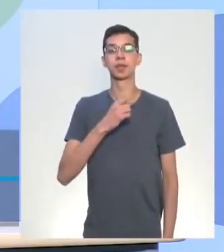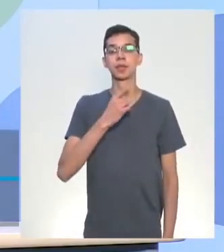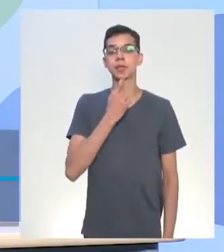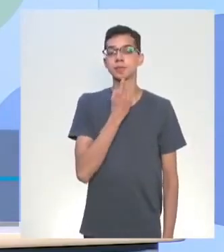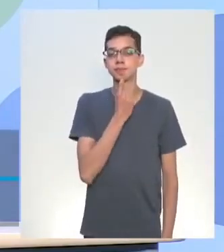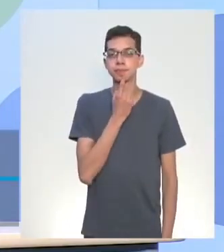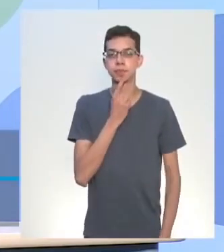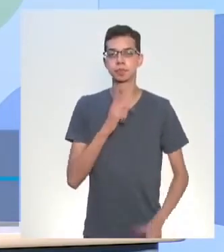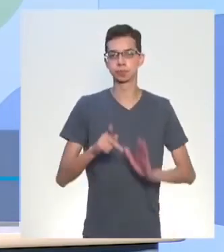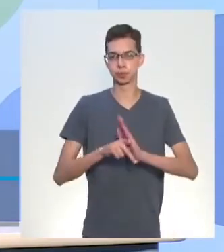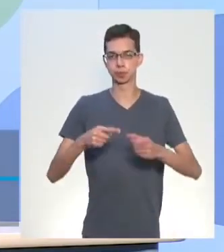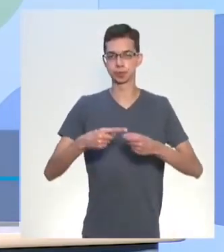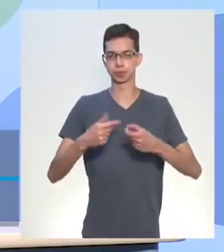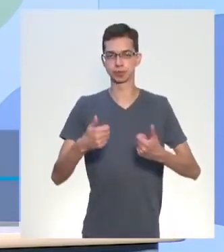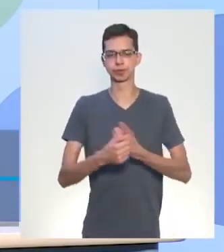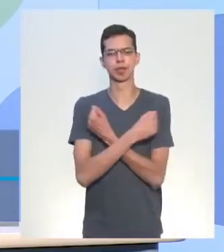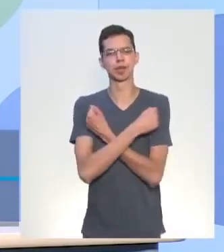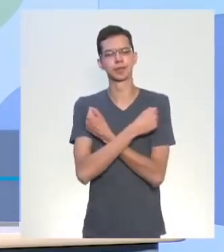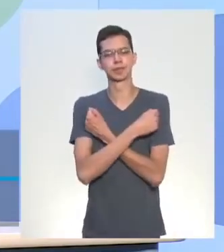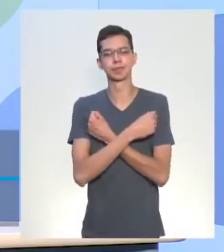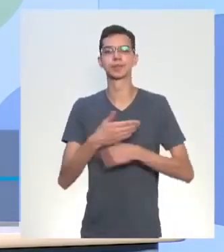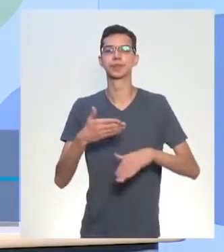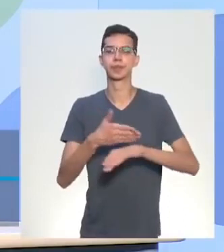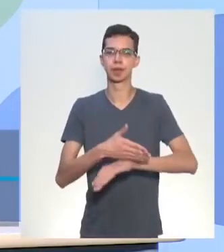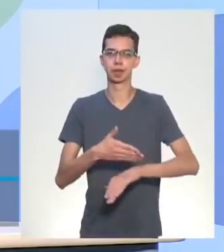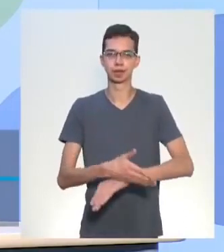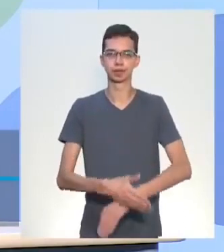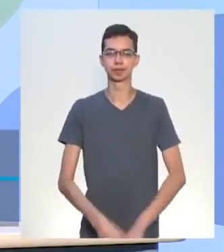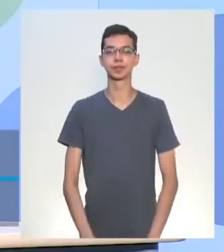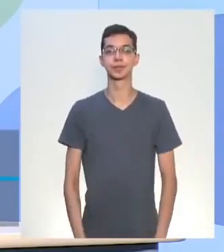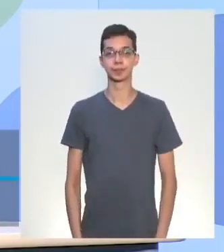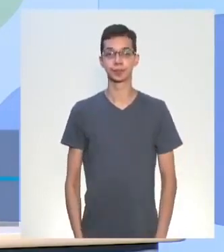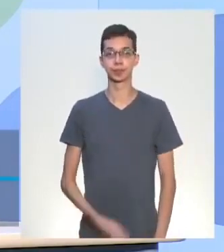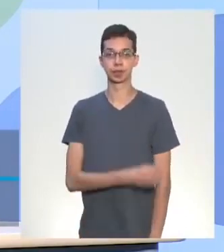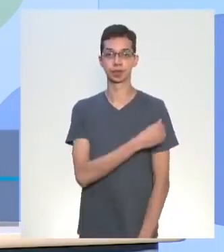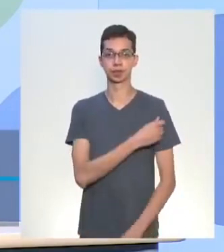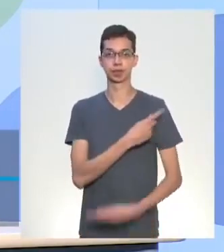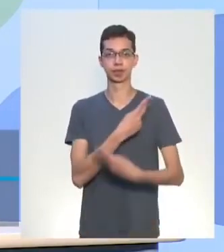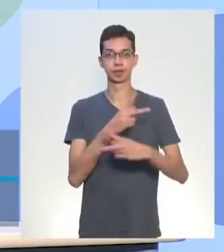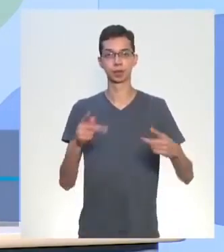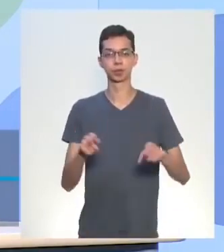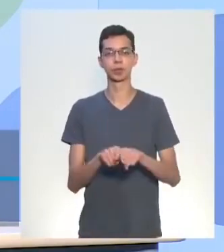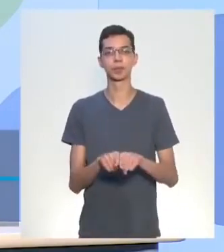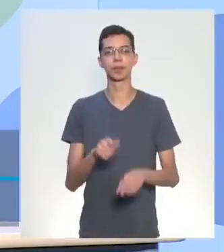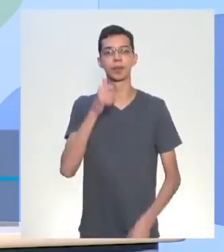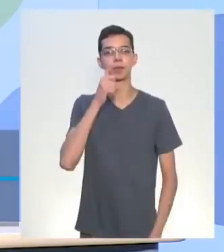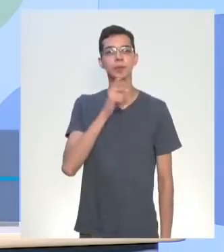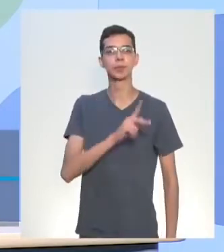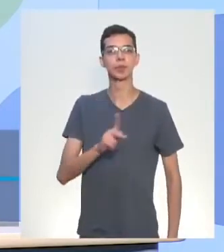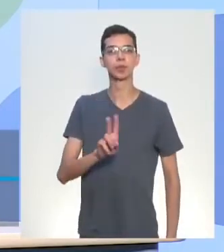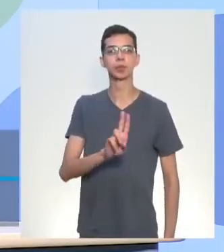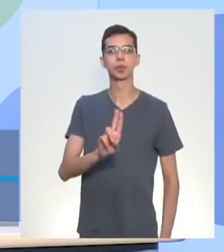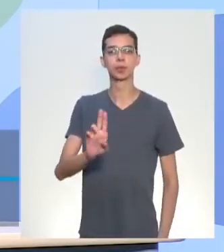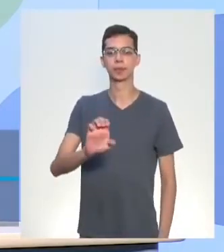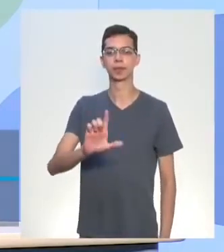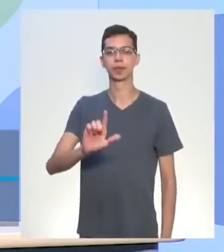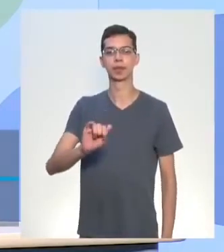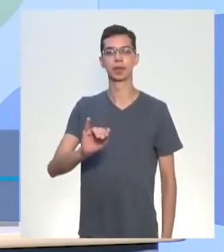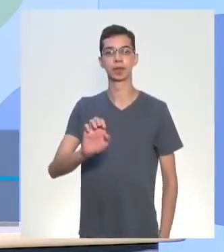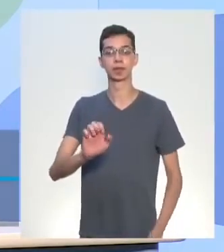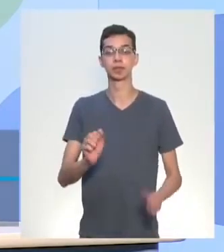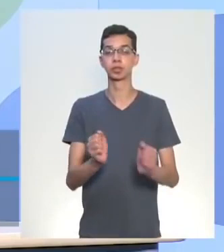Abraço, Frederico, obrigado pela participação aí sua e dos seus alunos. Professora Elane está com o Pedro Henrique, tá? E o Pedro Henrique